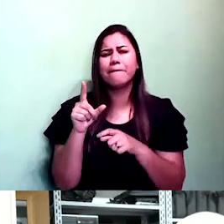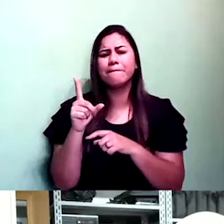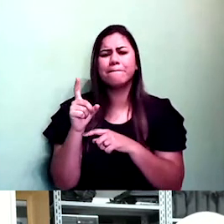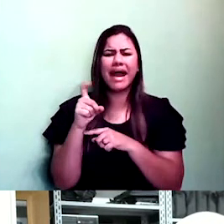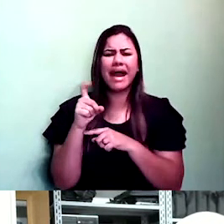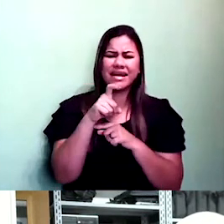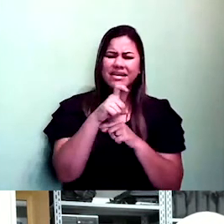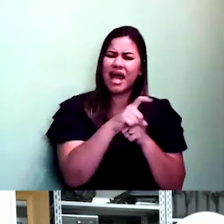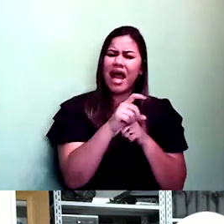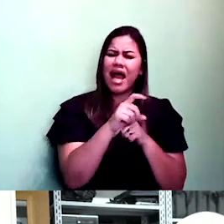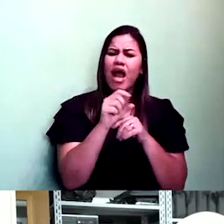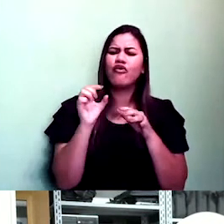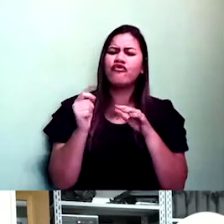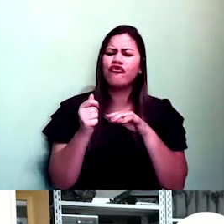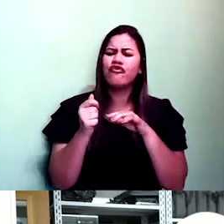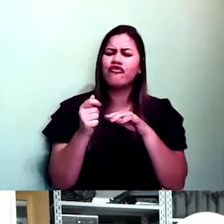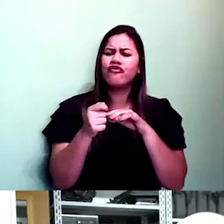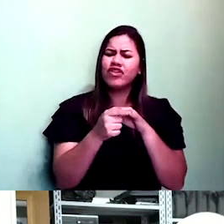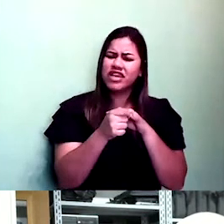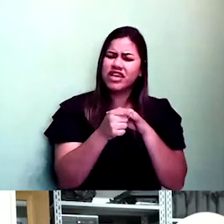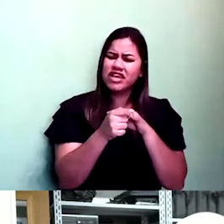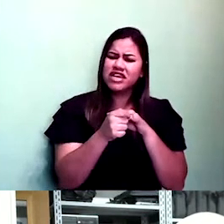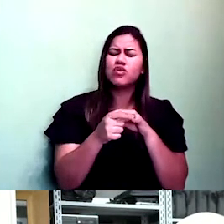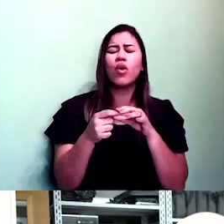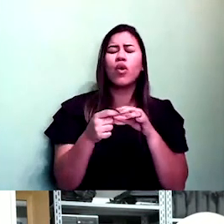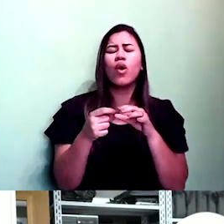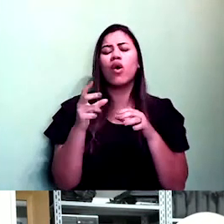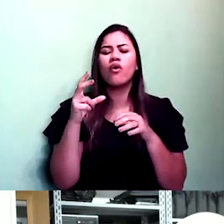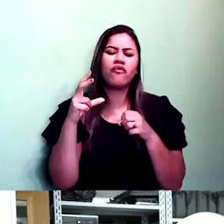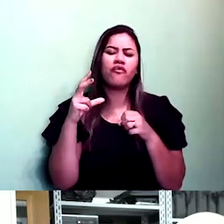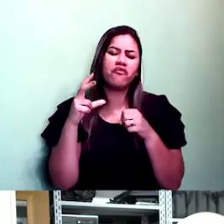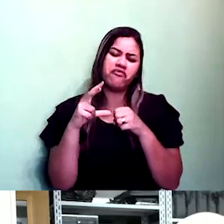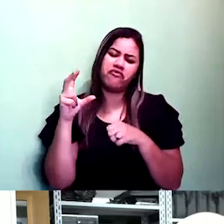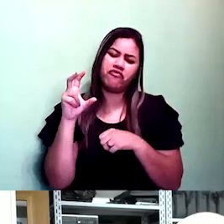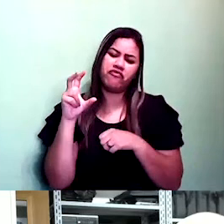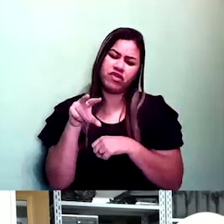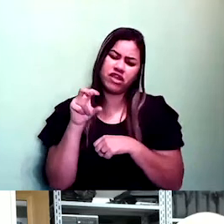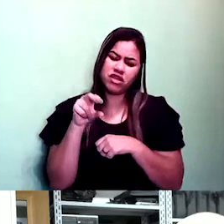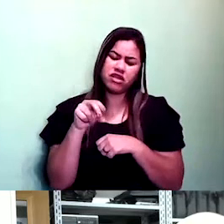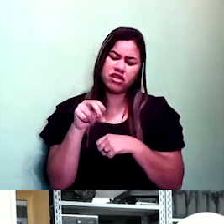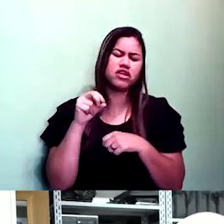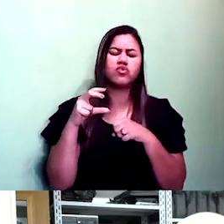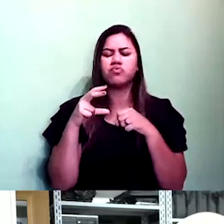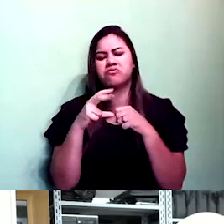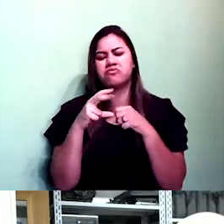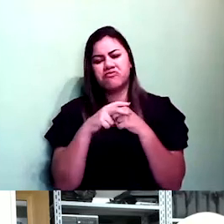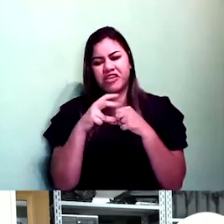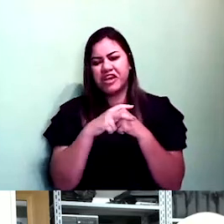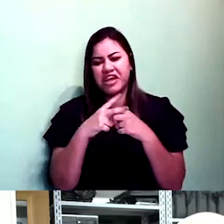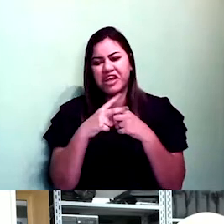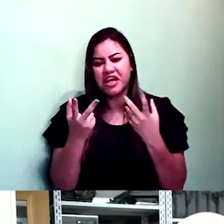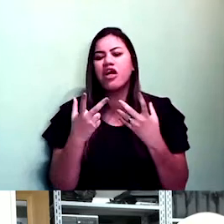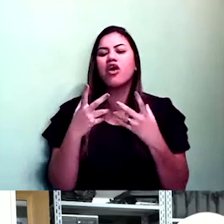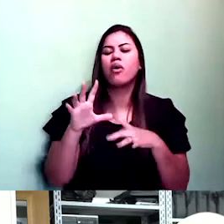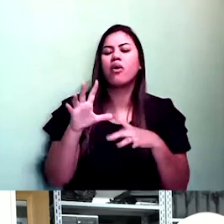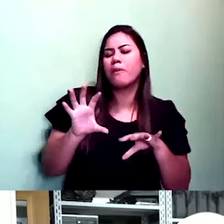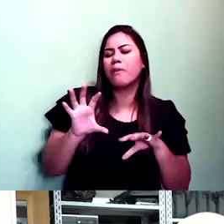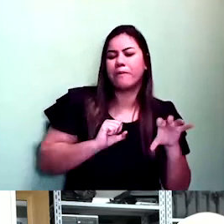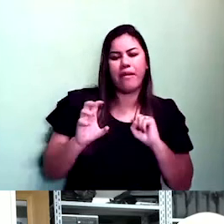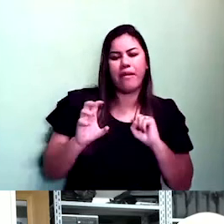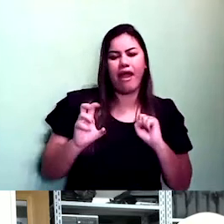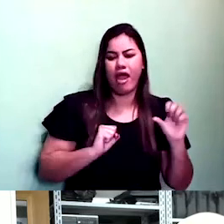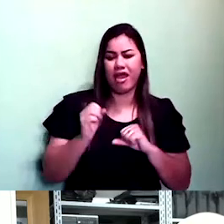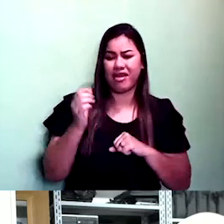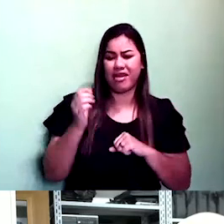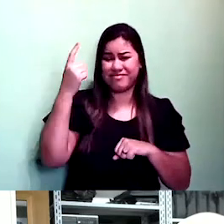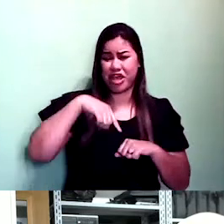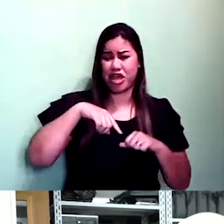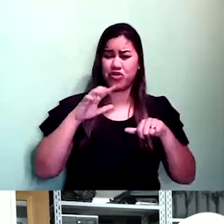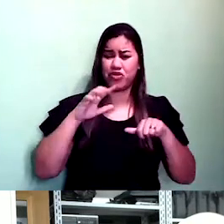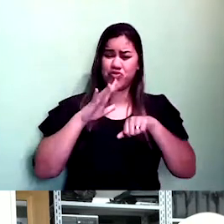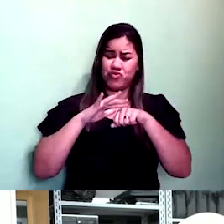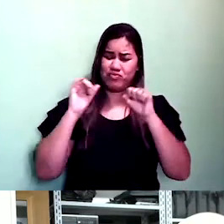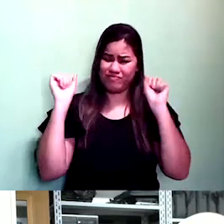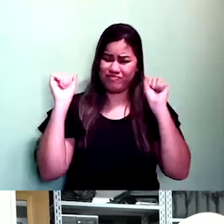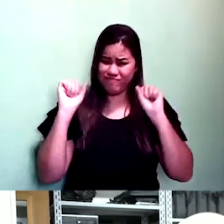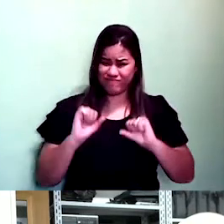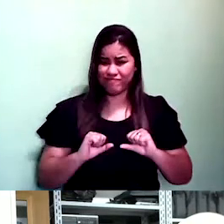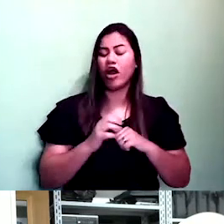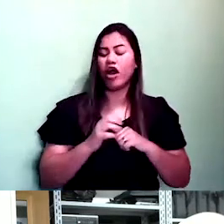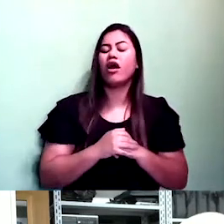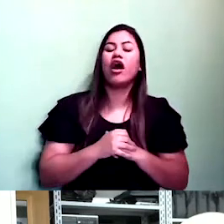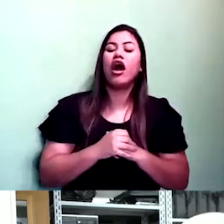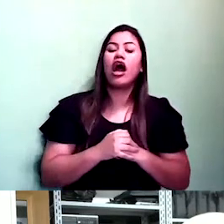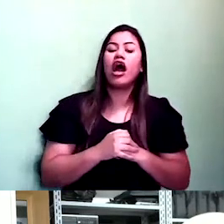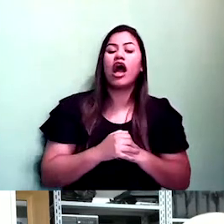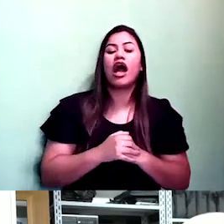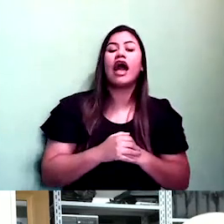nosso PowerPoint e, como a Flávia falou, a gente fica aberto às perguntas do chat. Ao